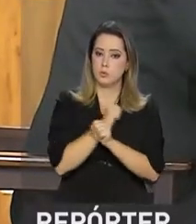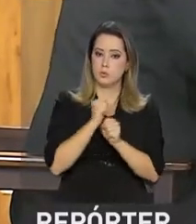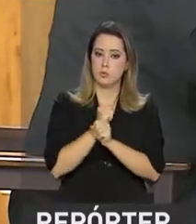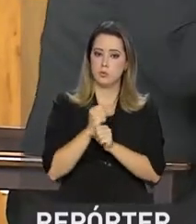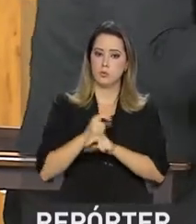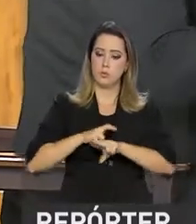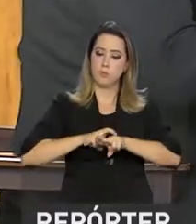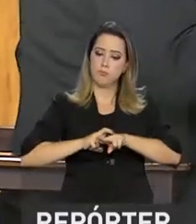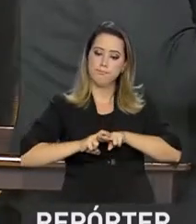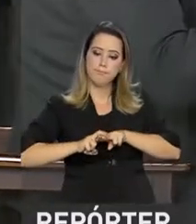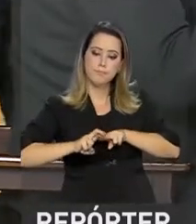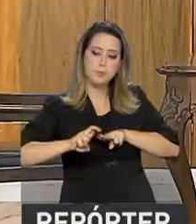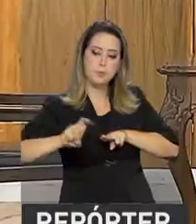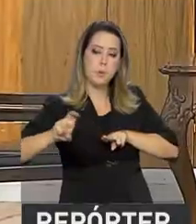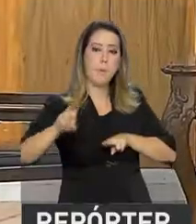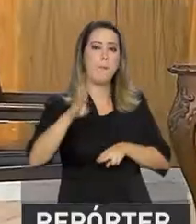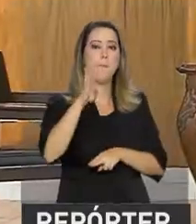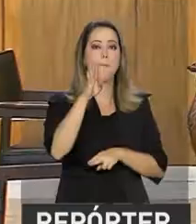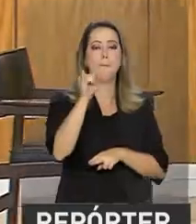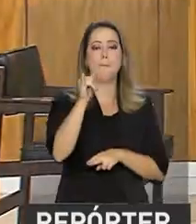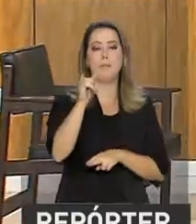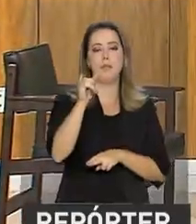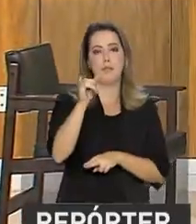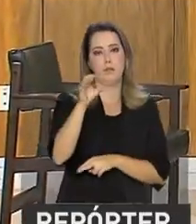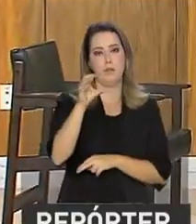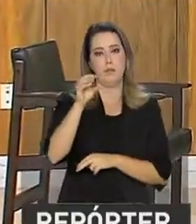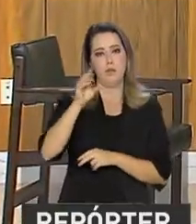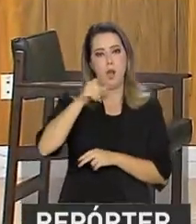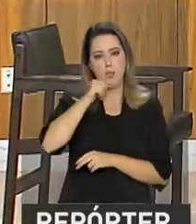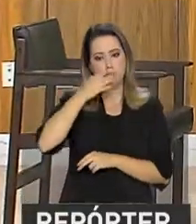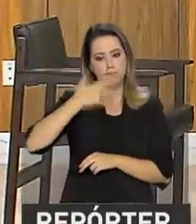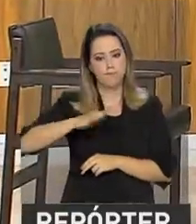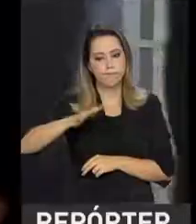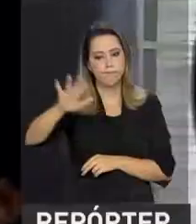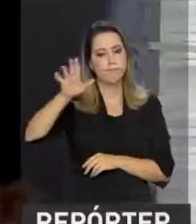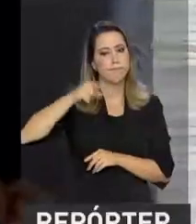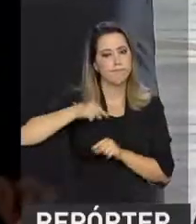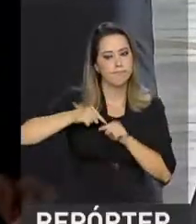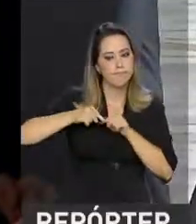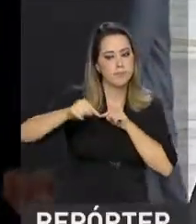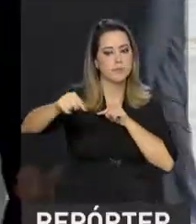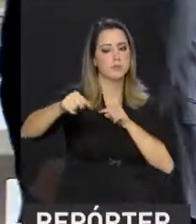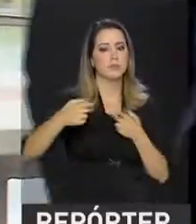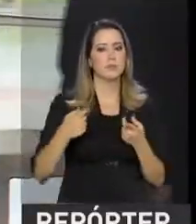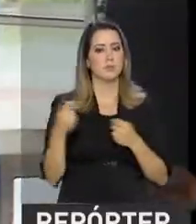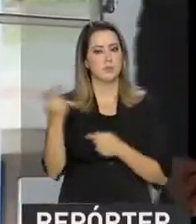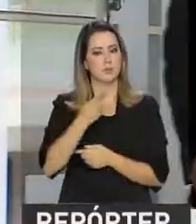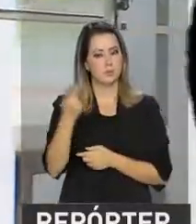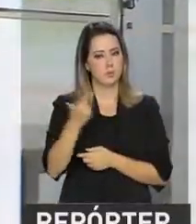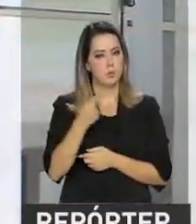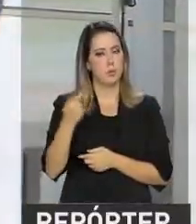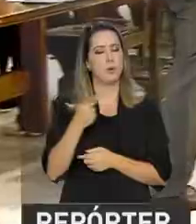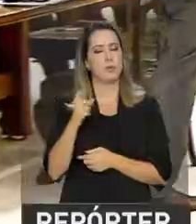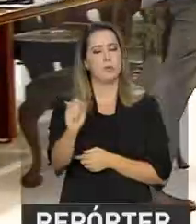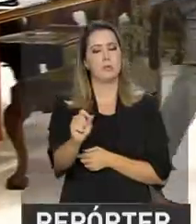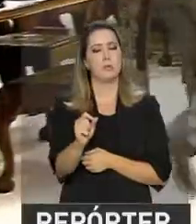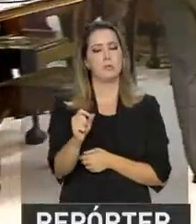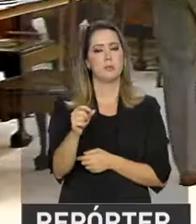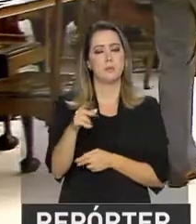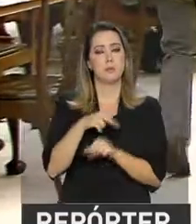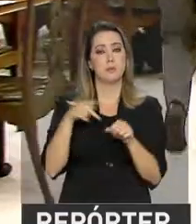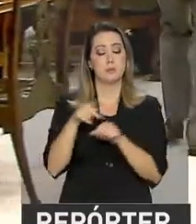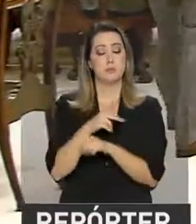uma ferrovia bioceânica de integração entre os dois países. Depois da visita ao Palácio do Planalto,